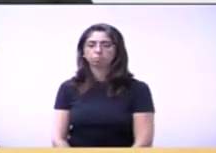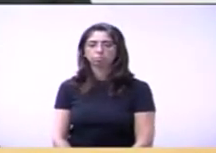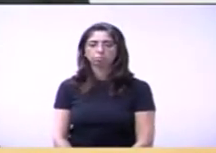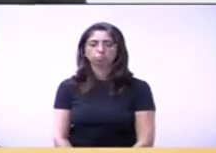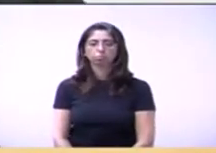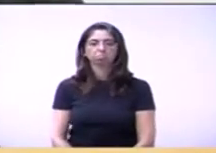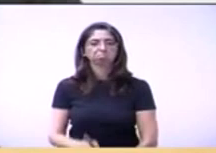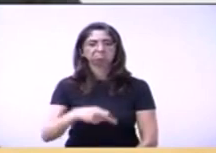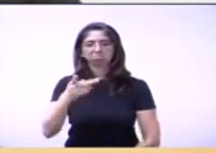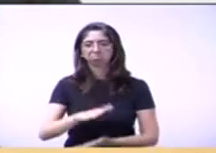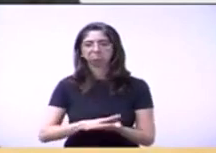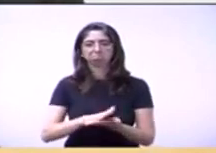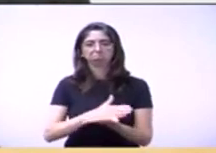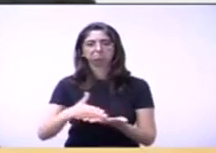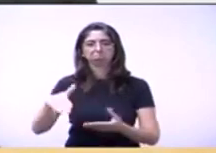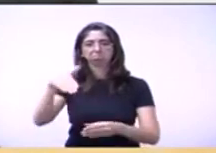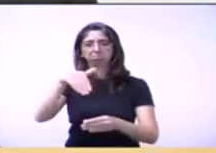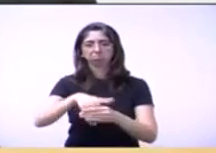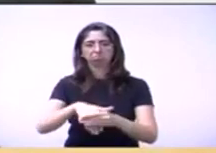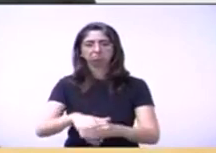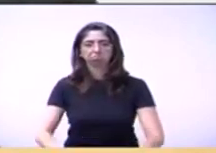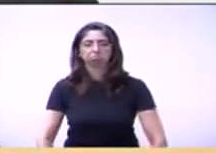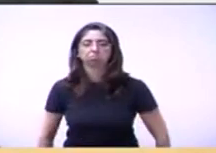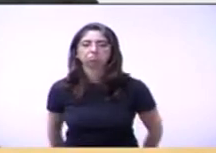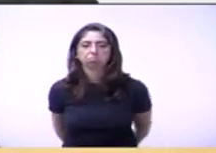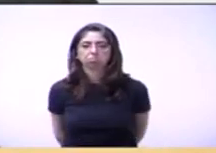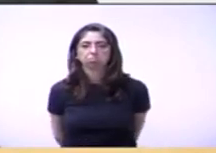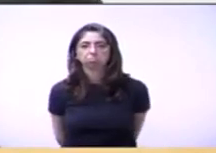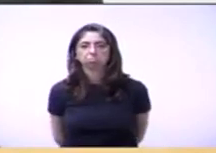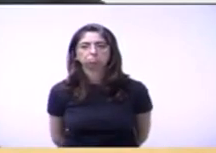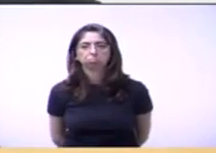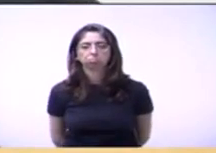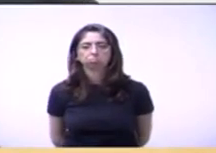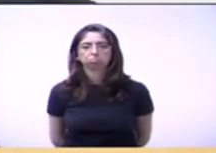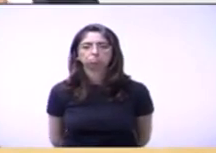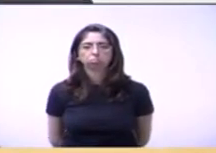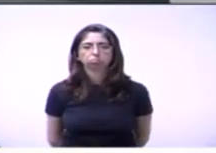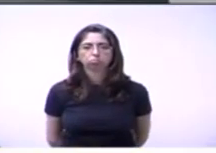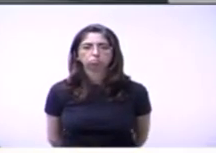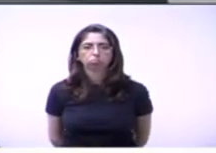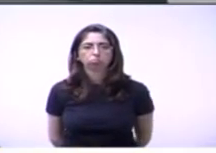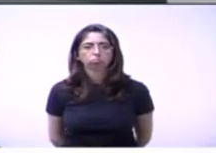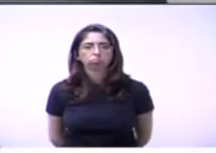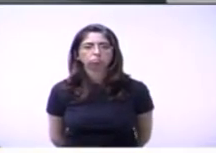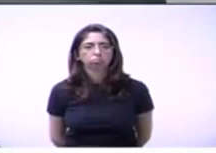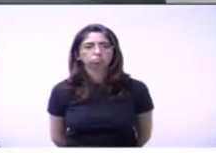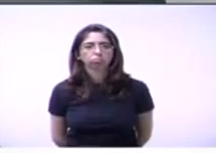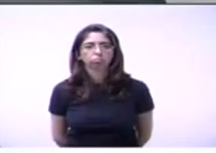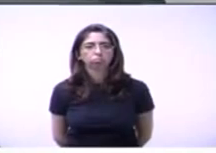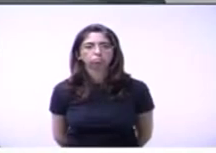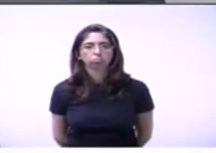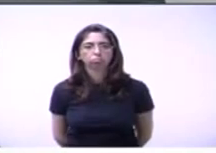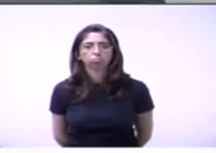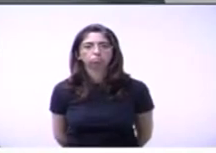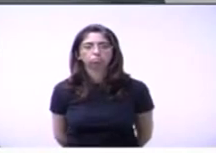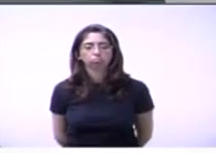Ninguém mais querendo fazer uso da palavra, as moções estão em votação.